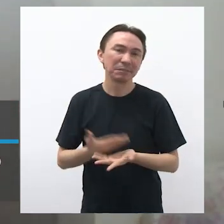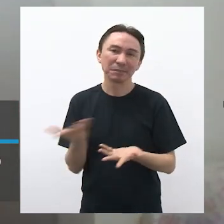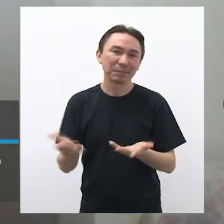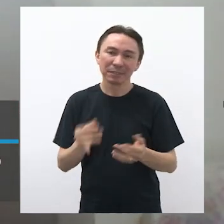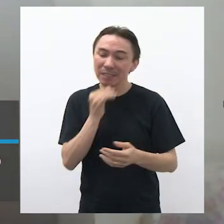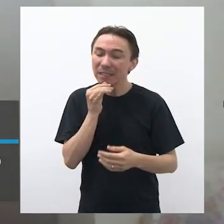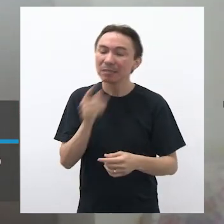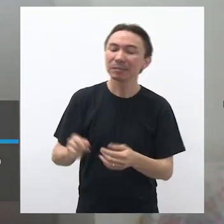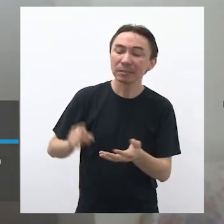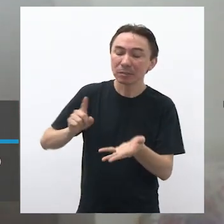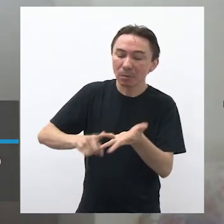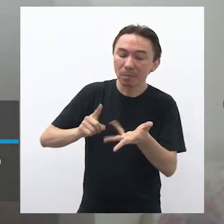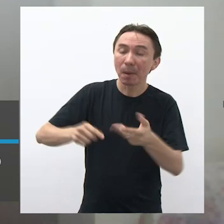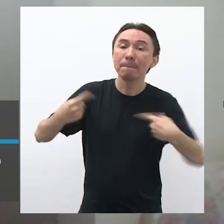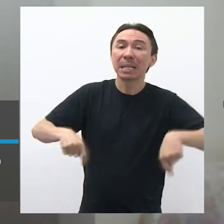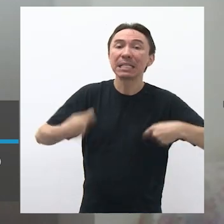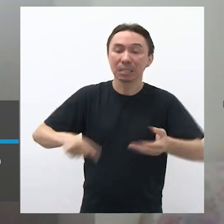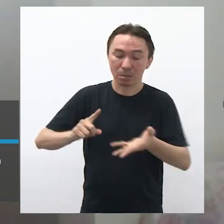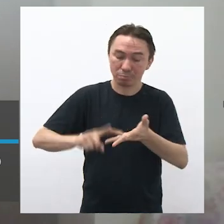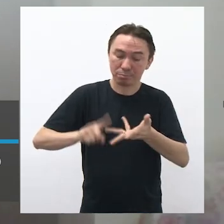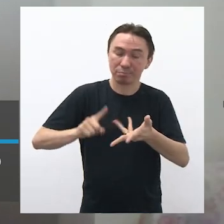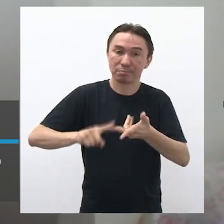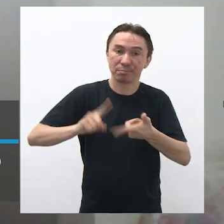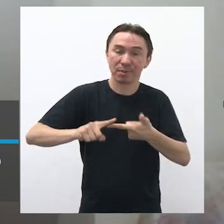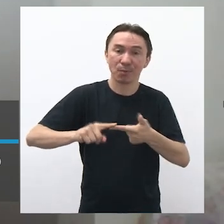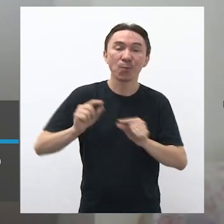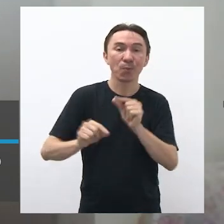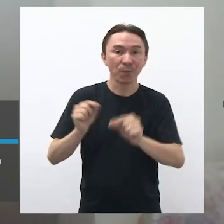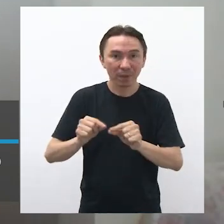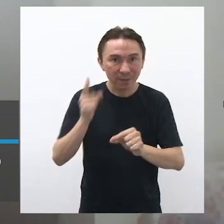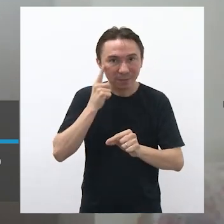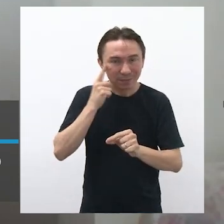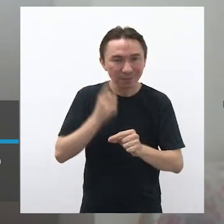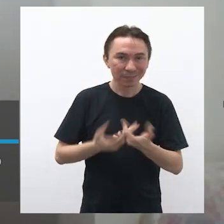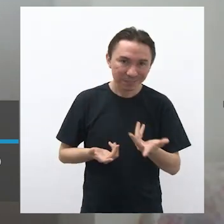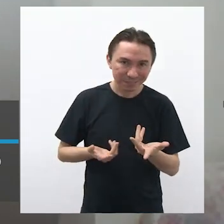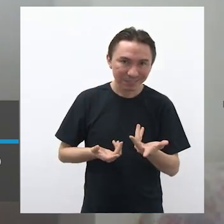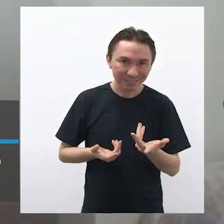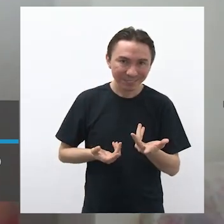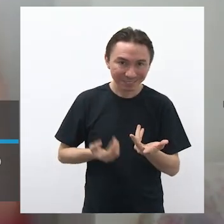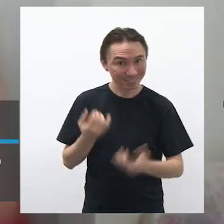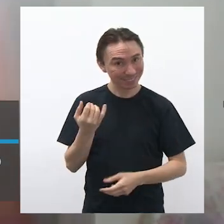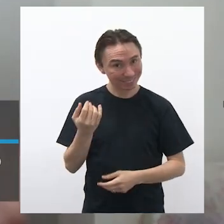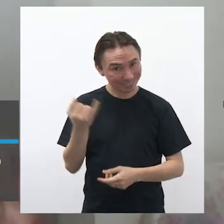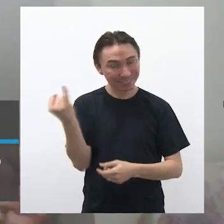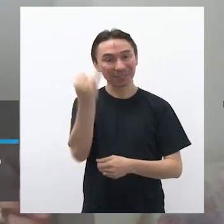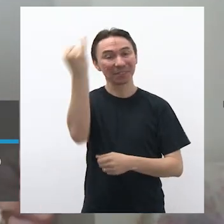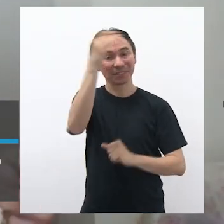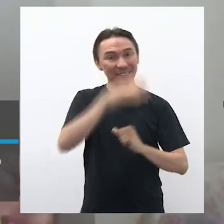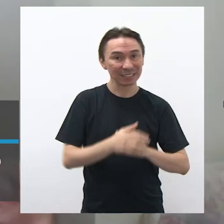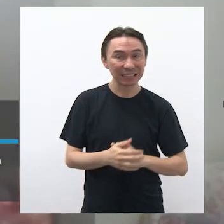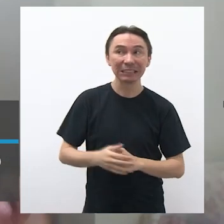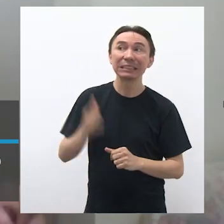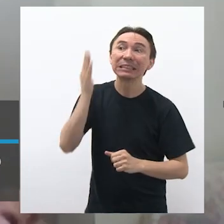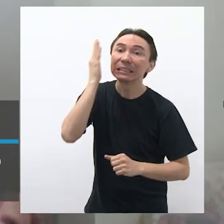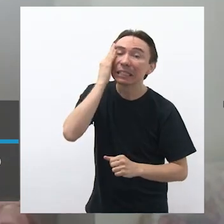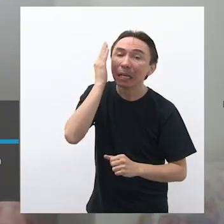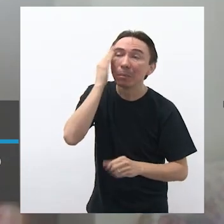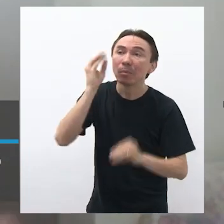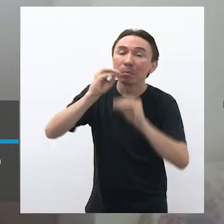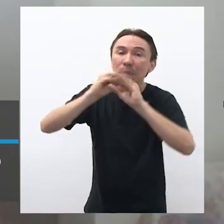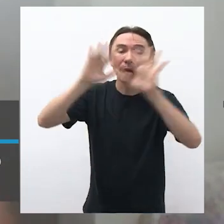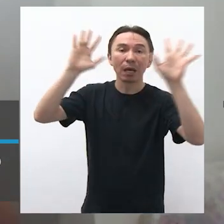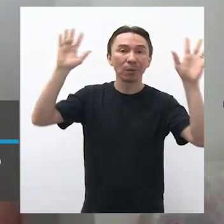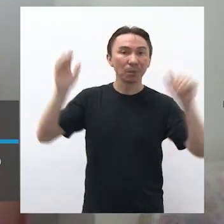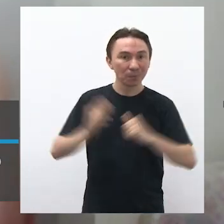competências socioemocionais. Percebem a importância? A importância da gente ter clareza do que se espera de desenvolvimento em cada uma dessas